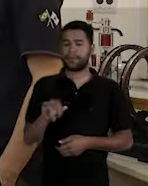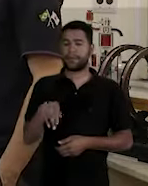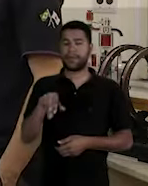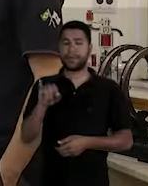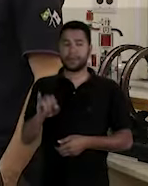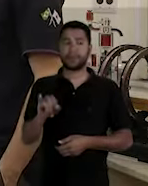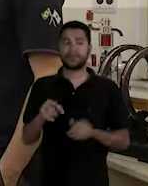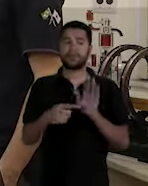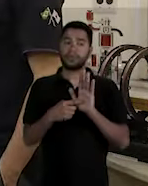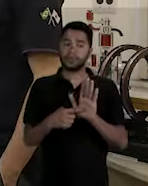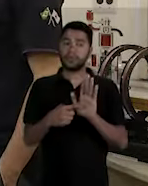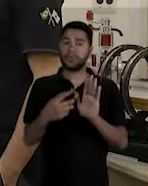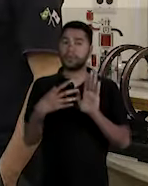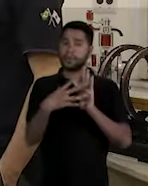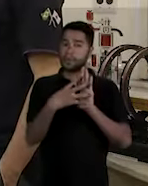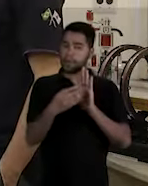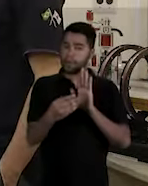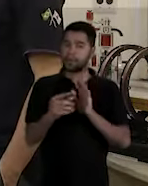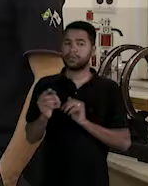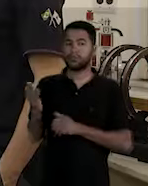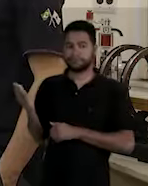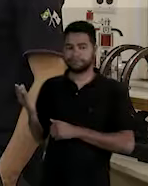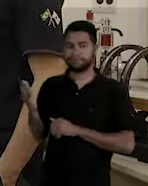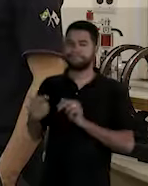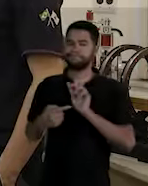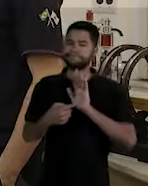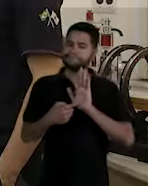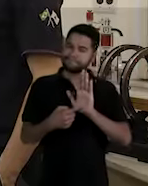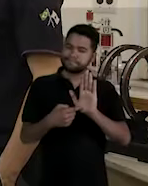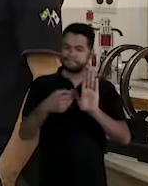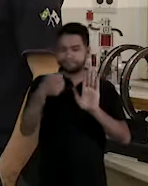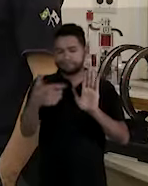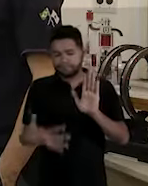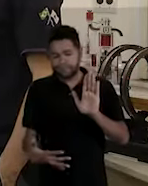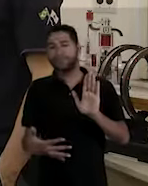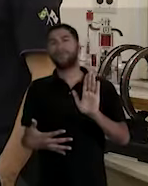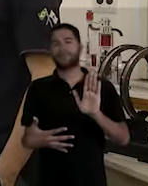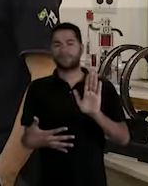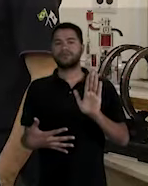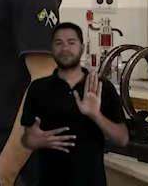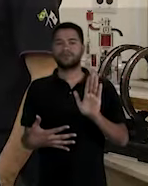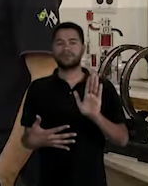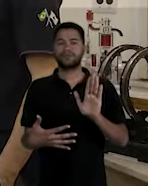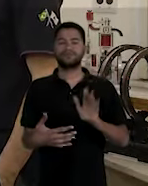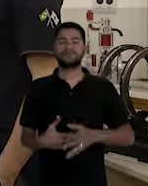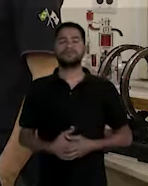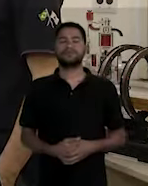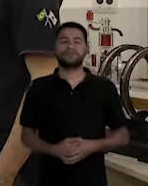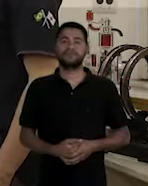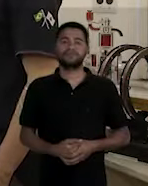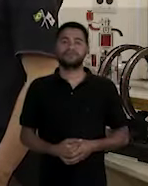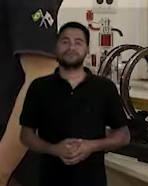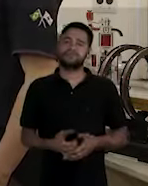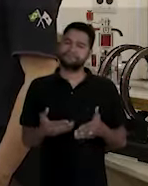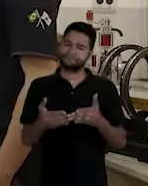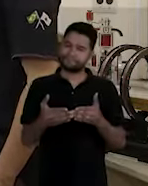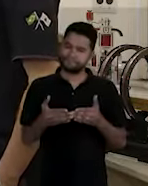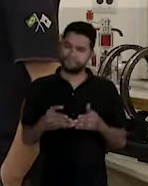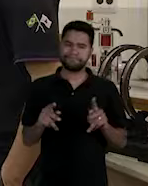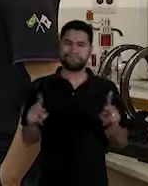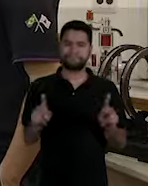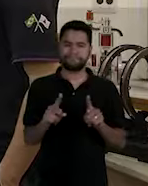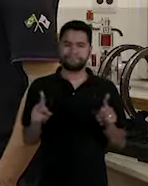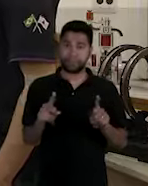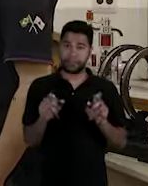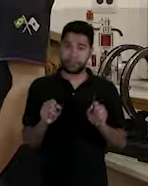um modelo para explicar o funcionamento do motor de combustão interna. Por gentileza,